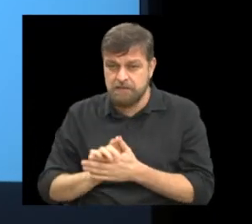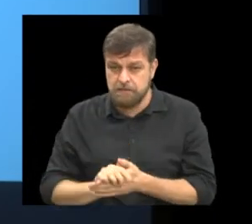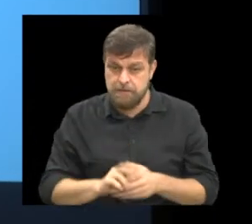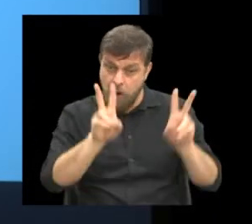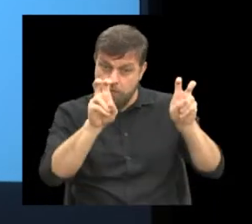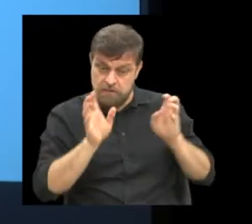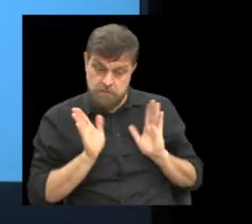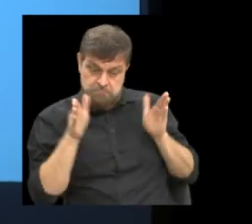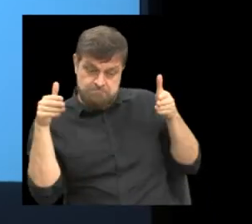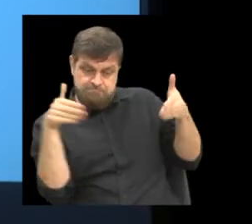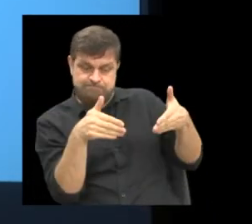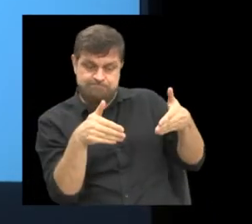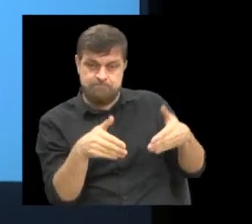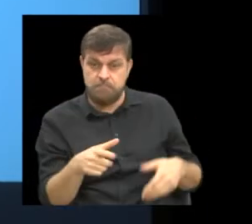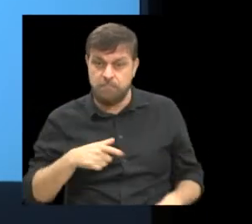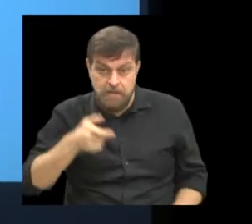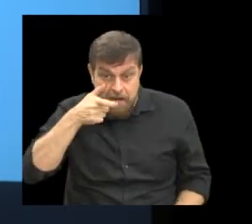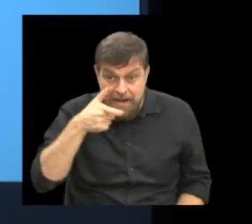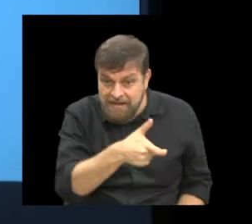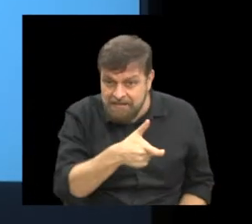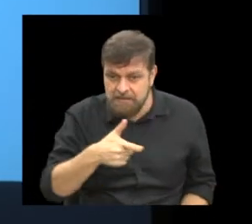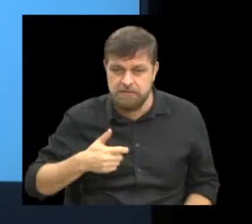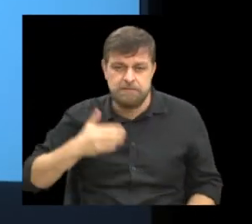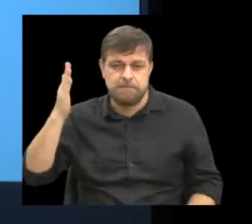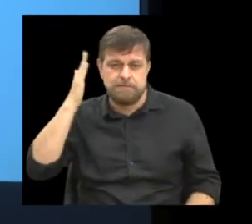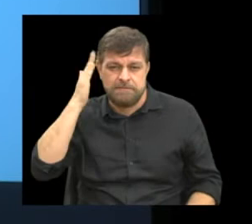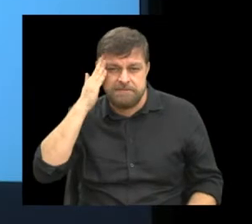tem habilidade com números, conhecimento sobre